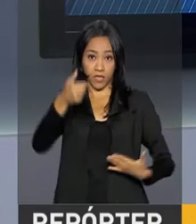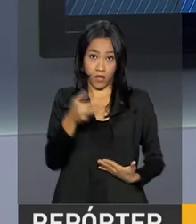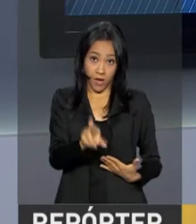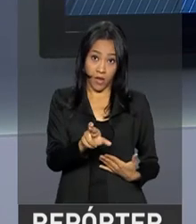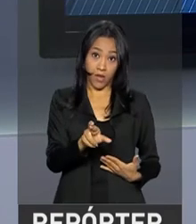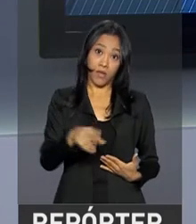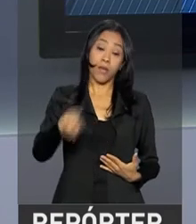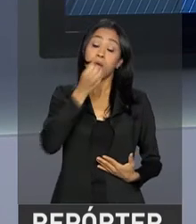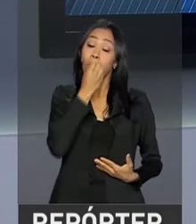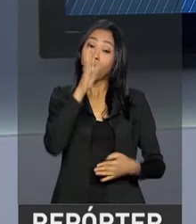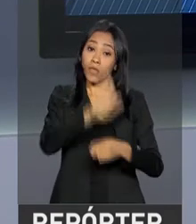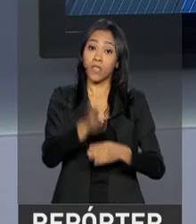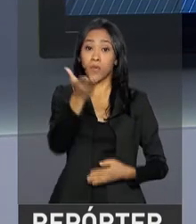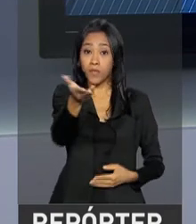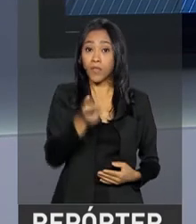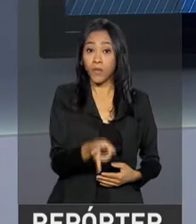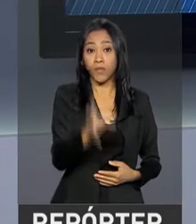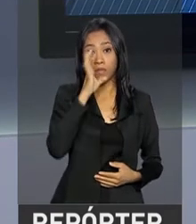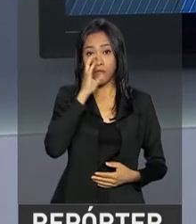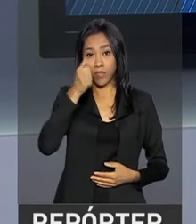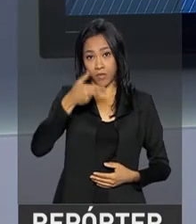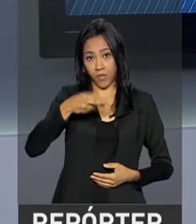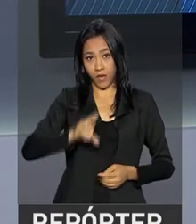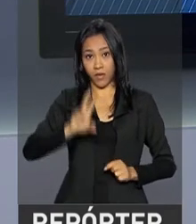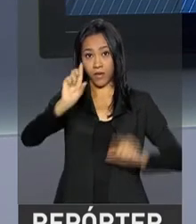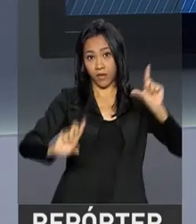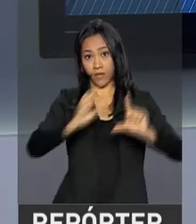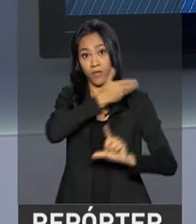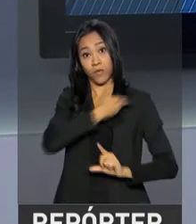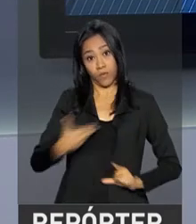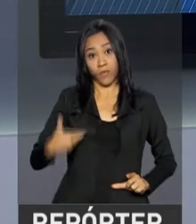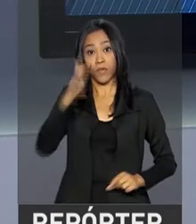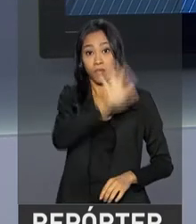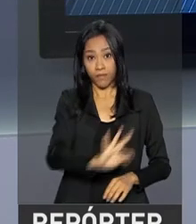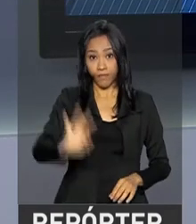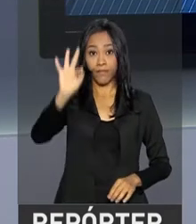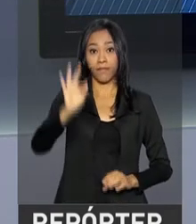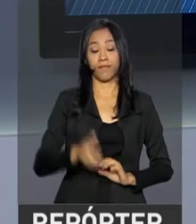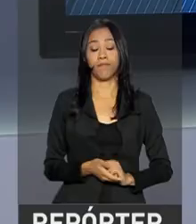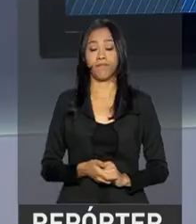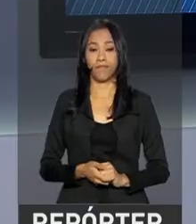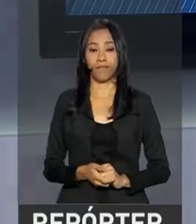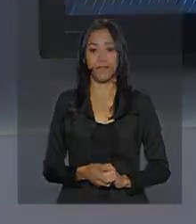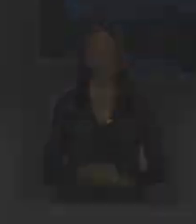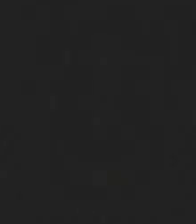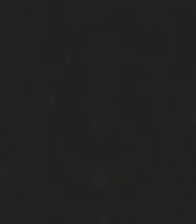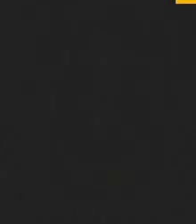nbr boa tarde pra você continue com a gente aqui na nbr a tv do governo federal